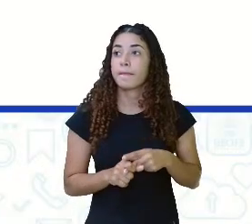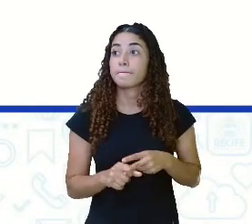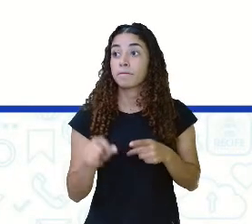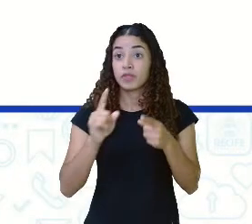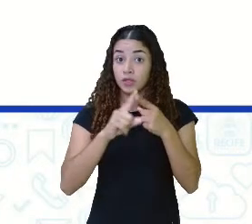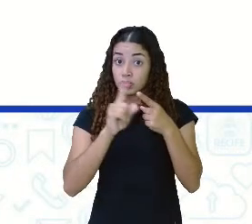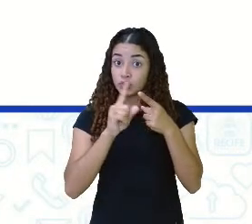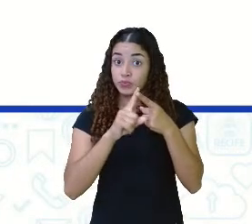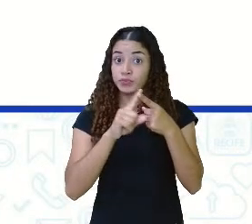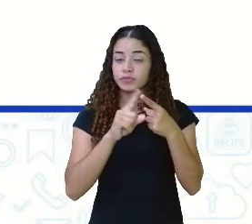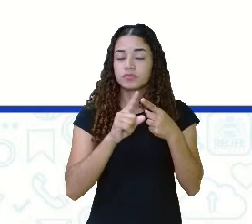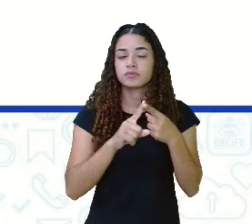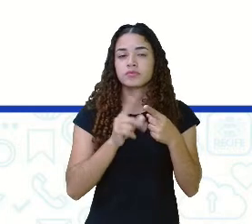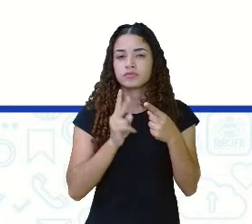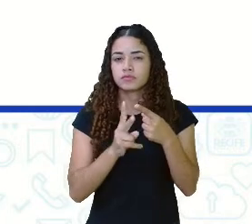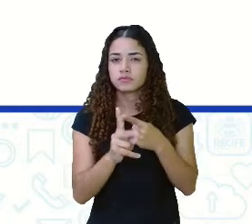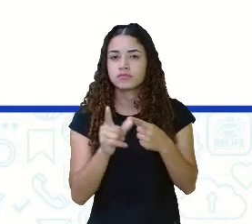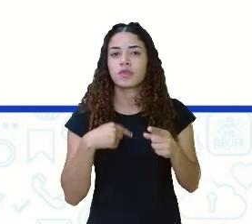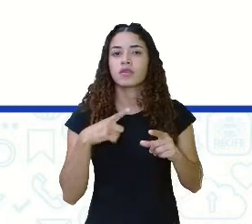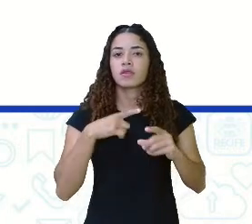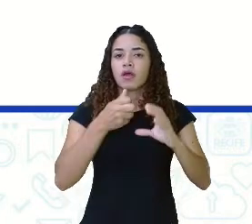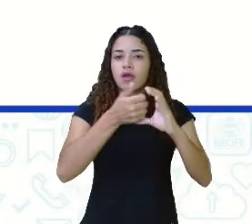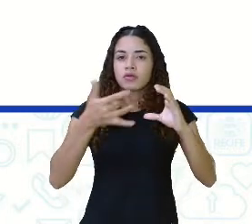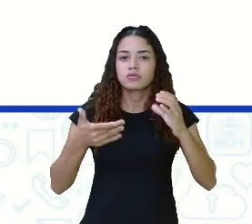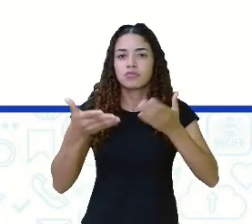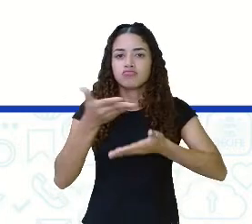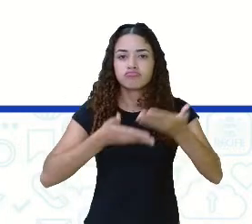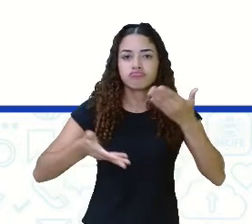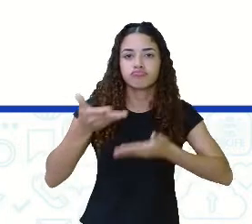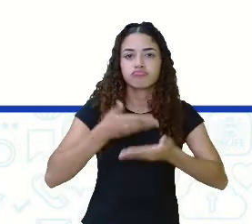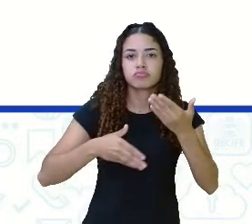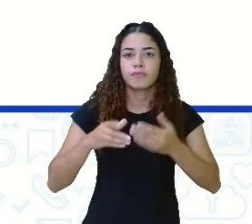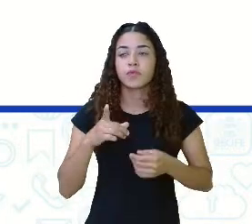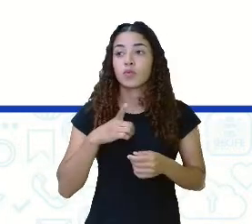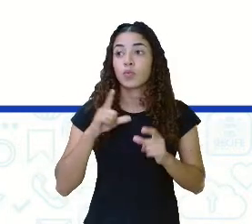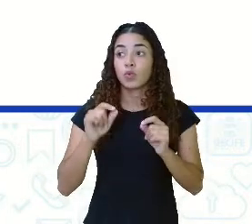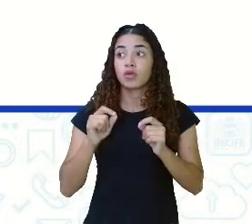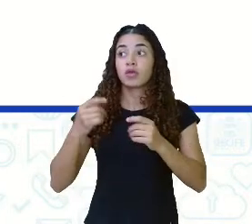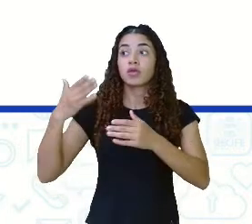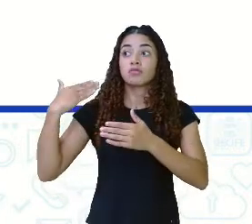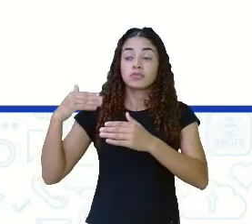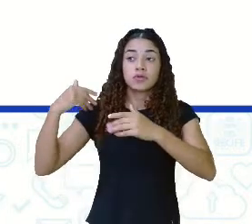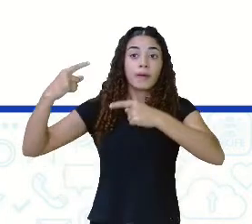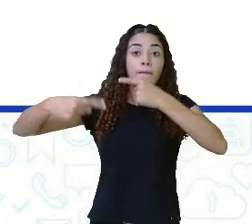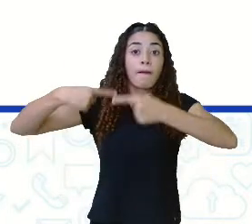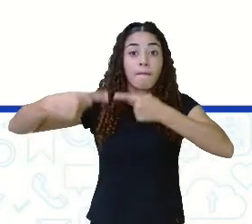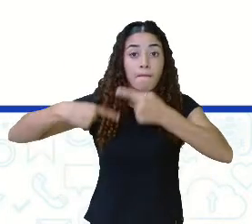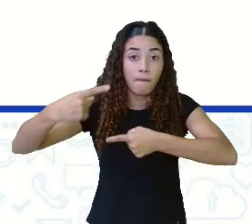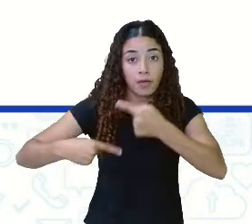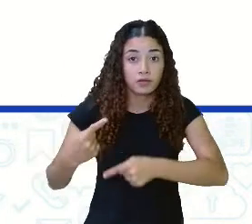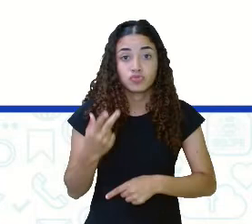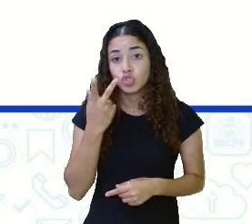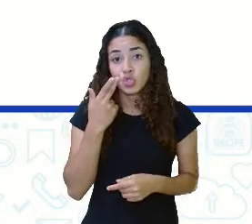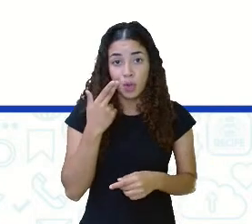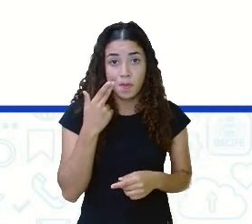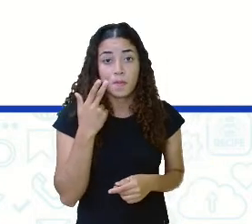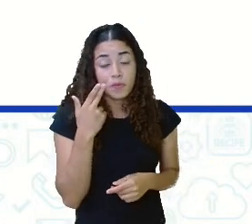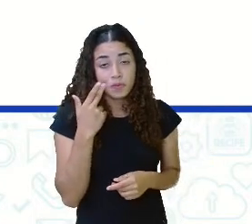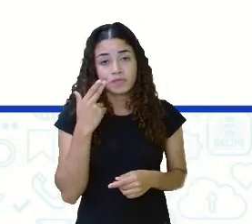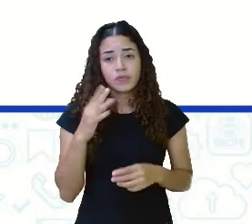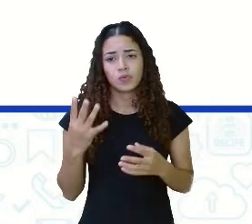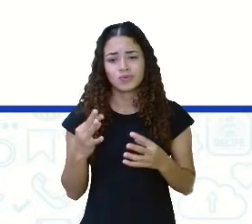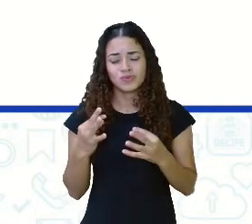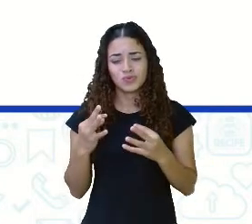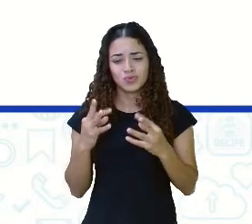embriologia. Essas características compartilhadas podem indicar uma ancestralidade evolutiva comum. Então, como assim todo mundo veio de